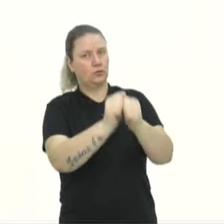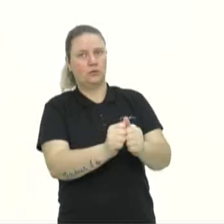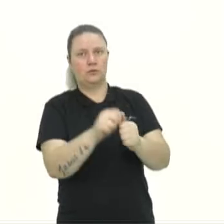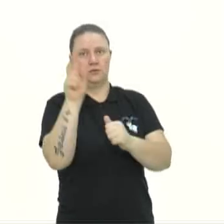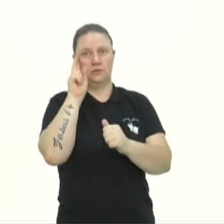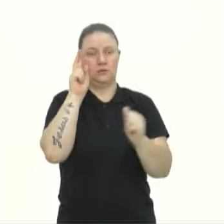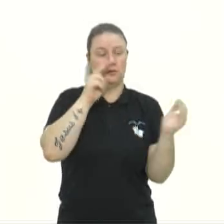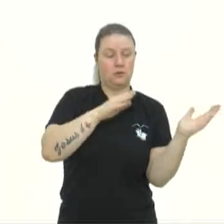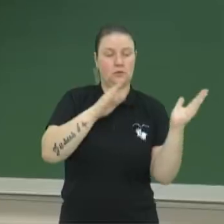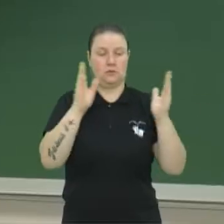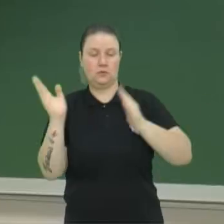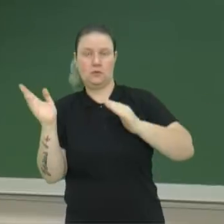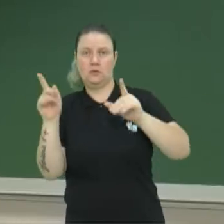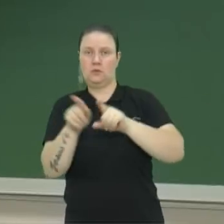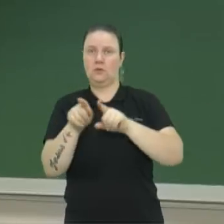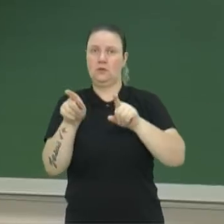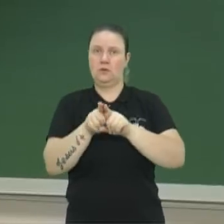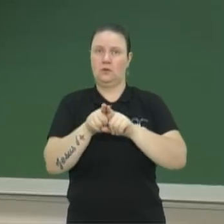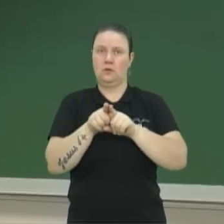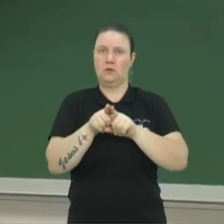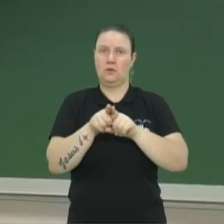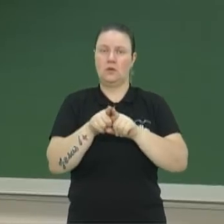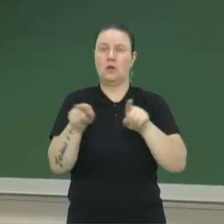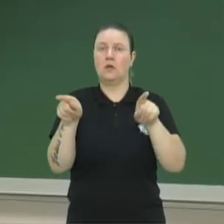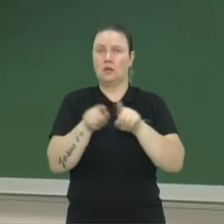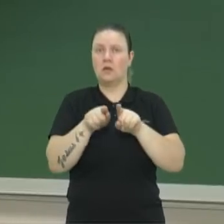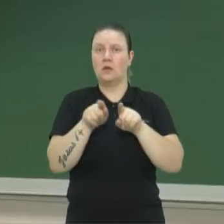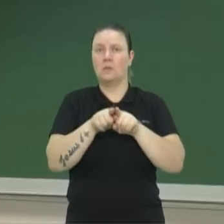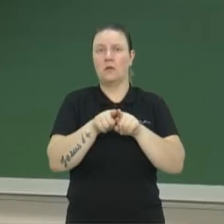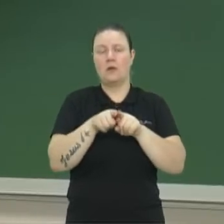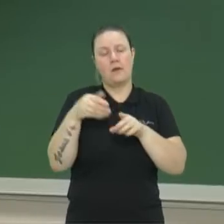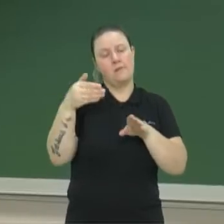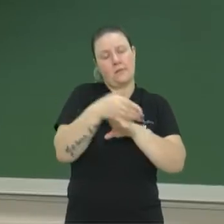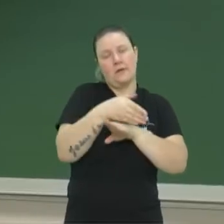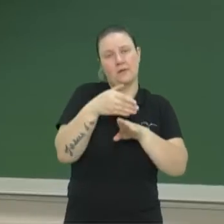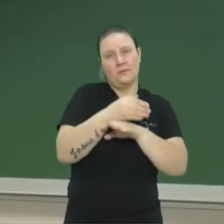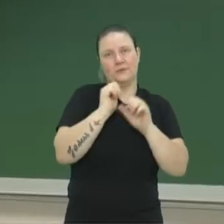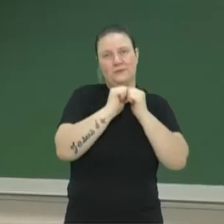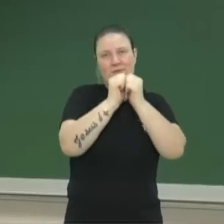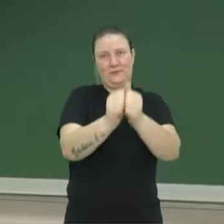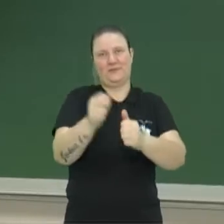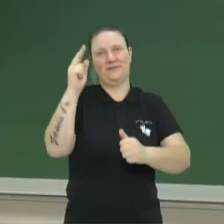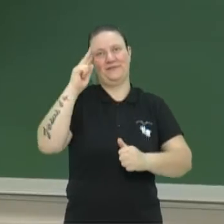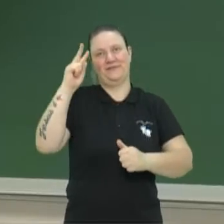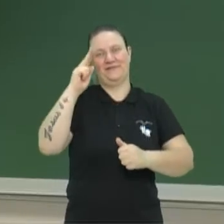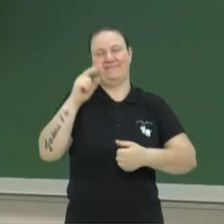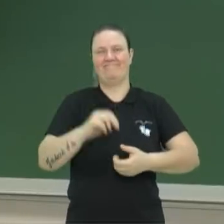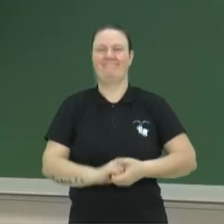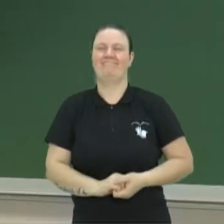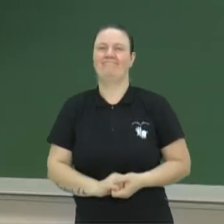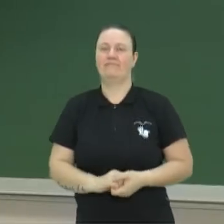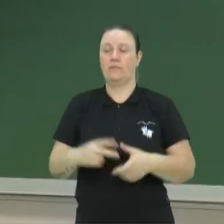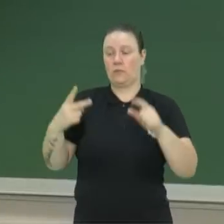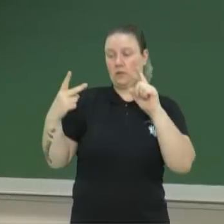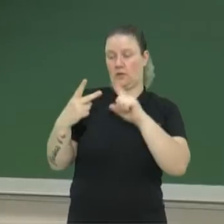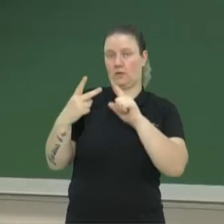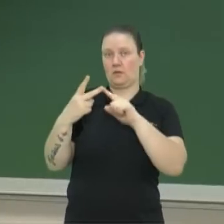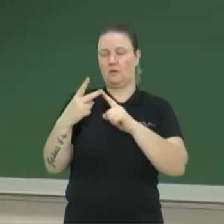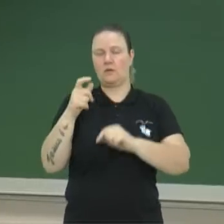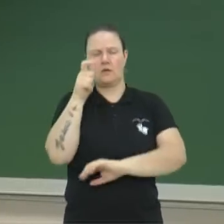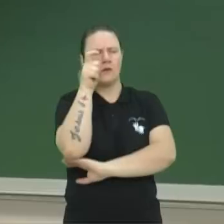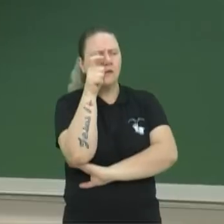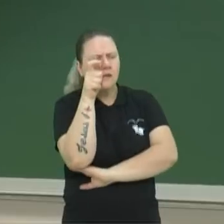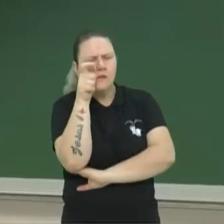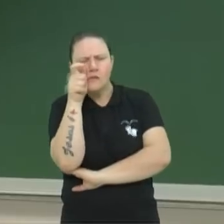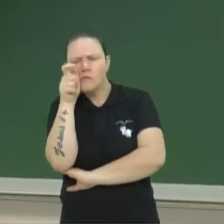Então, narrador personagem narra e também participa, tá bom? Narrador